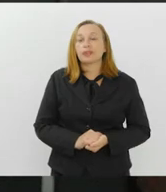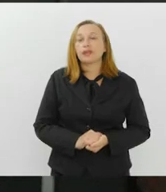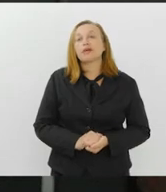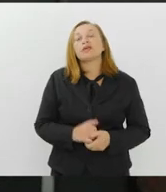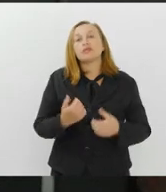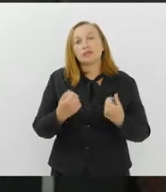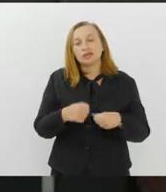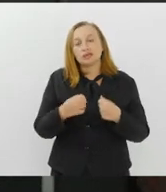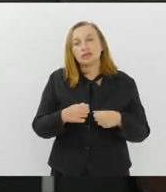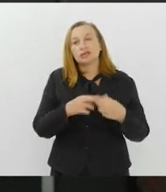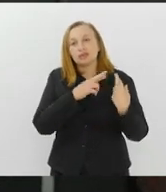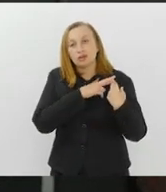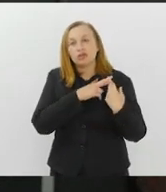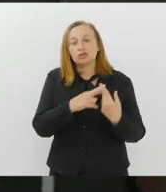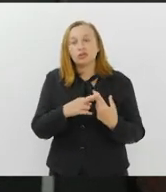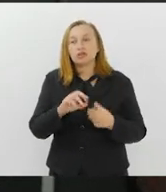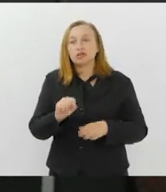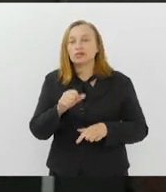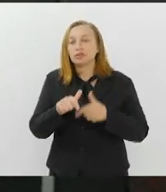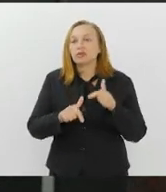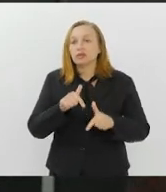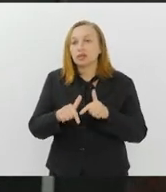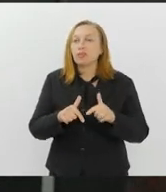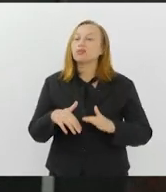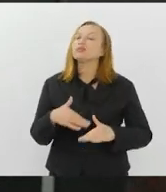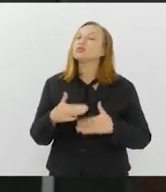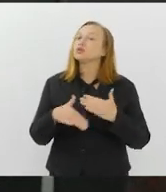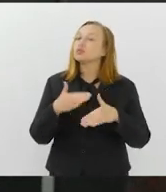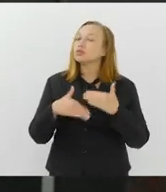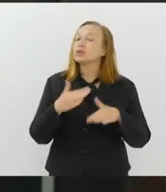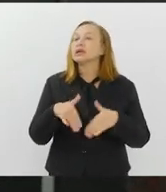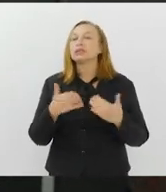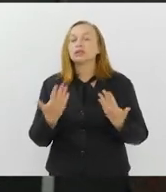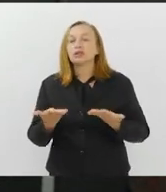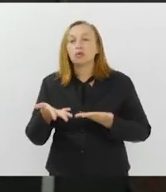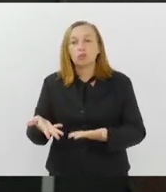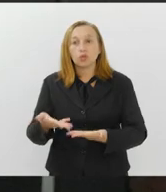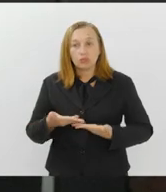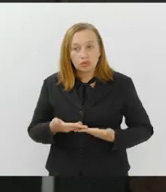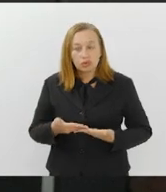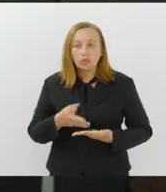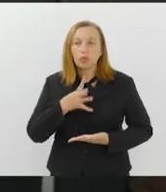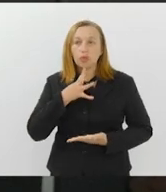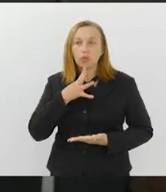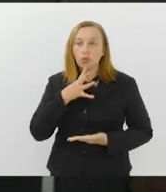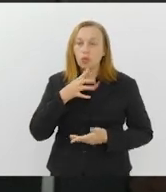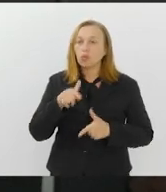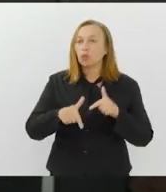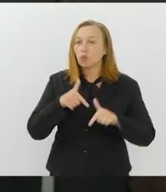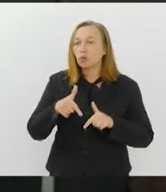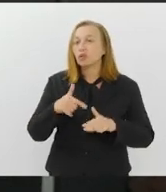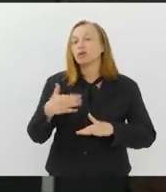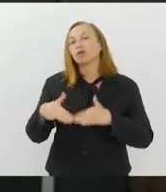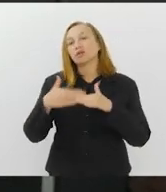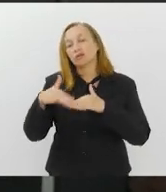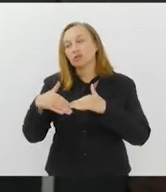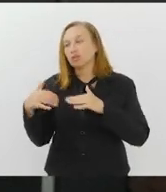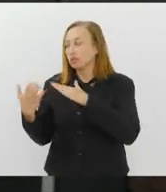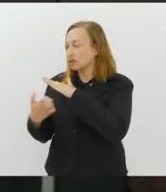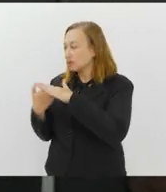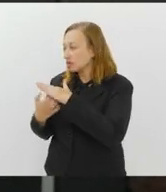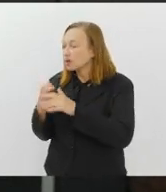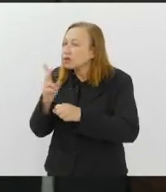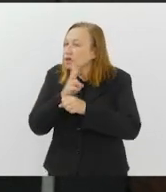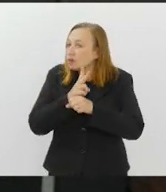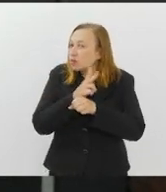que ter um respeito a eles pelo trabalho que é desenvolvido. Então, eu o convido para que ele conheça o trabalho que é desenvolvido pela agência, que ele procure, pelo